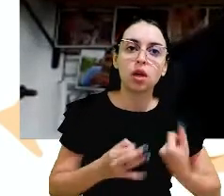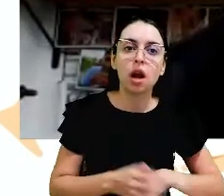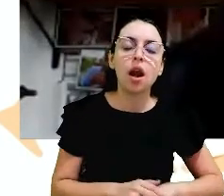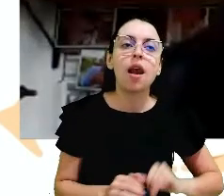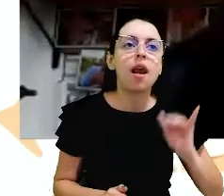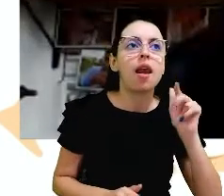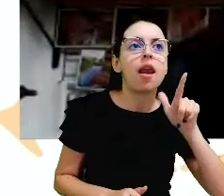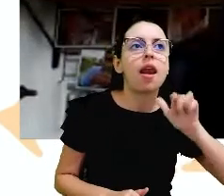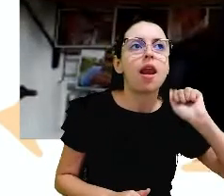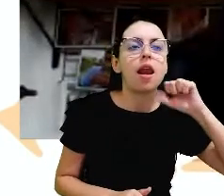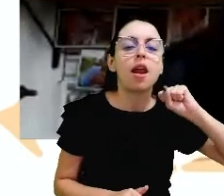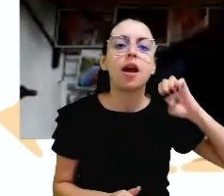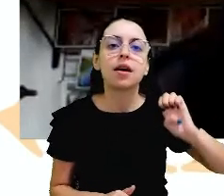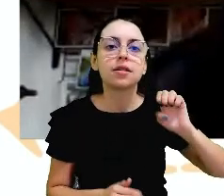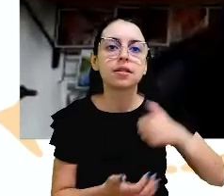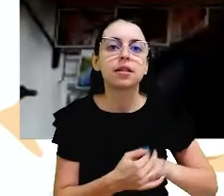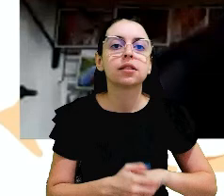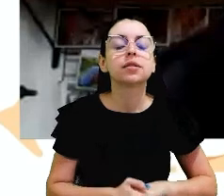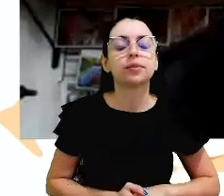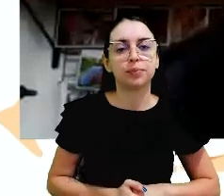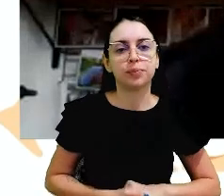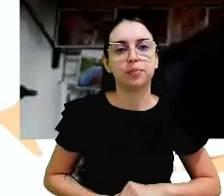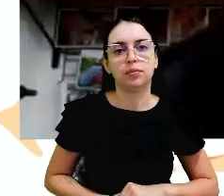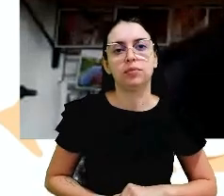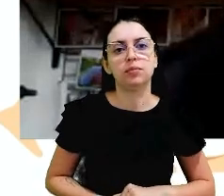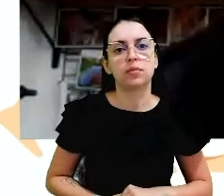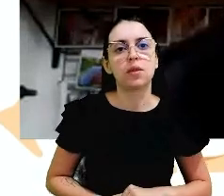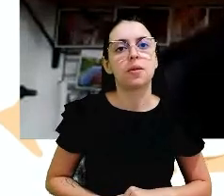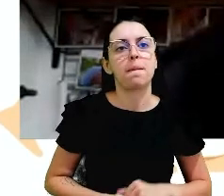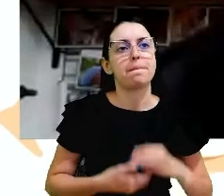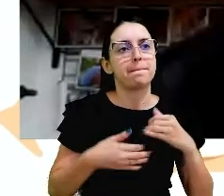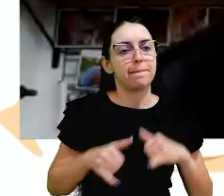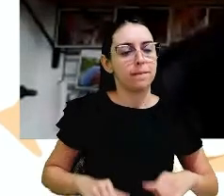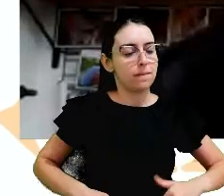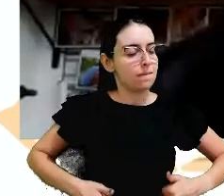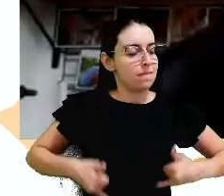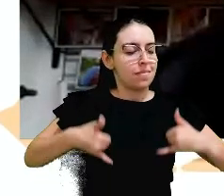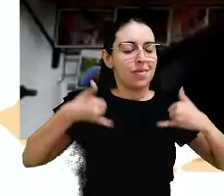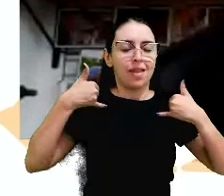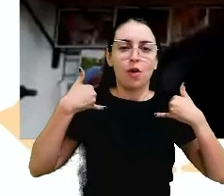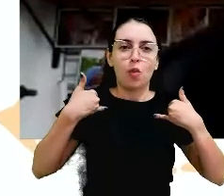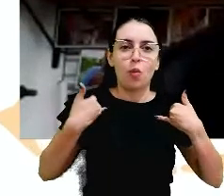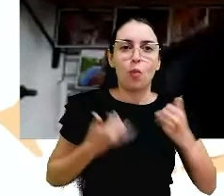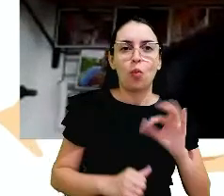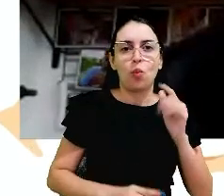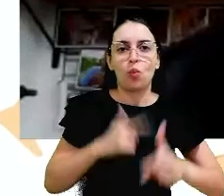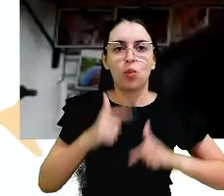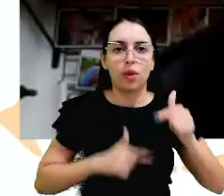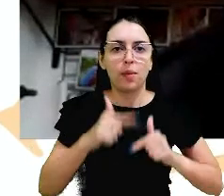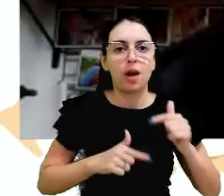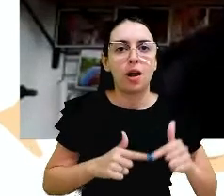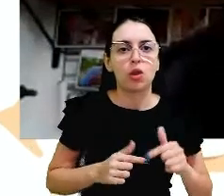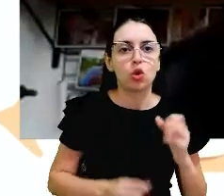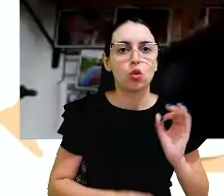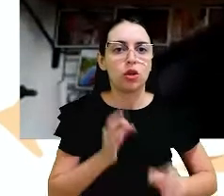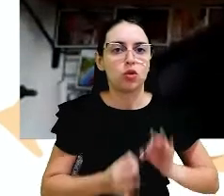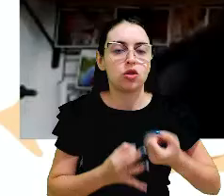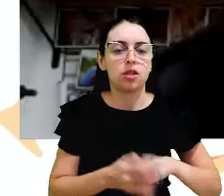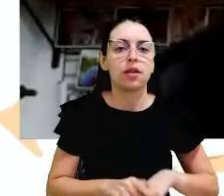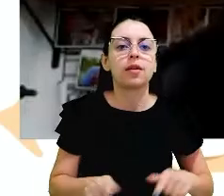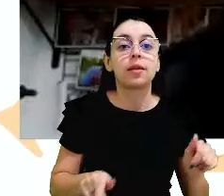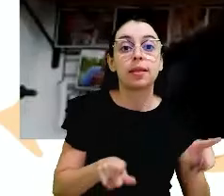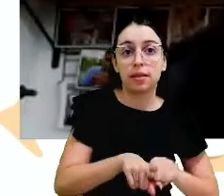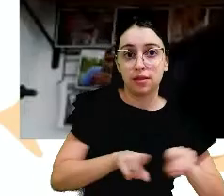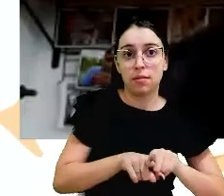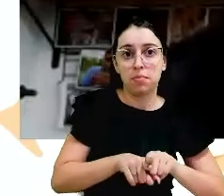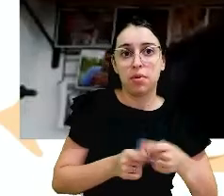enlace para a Convenção de Haia. Então, ela muito nos orgulha como profissional do direito e como